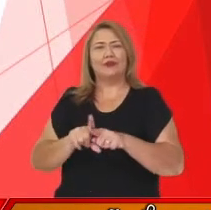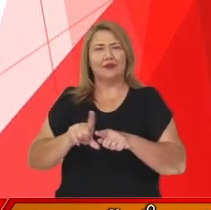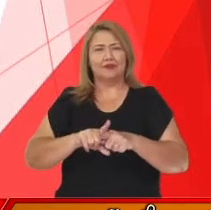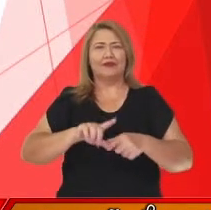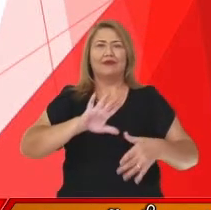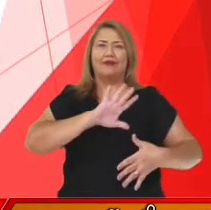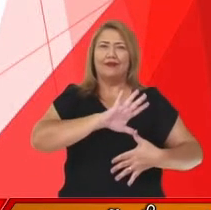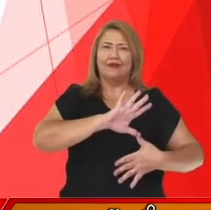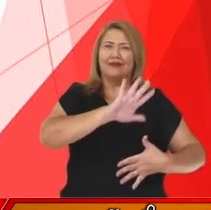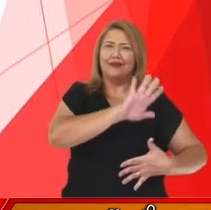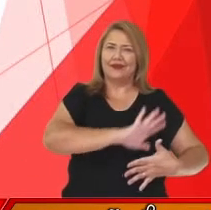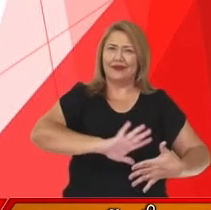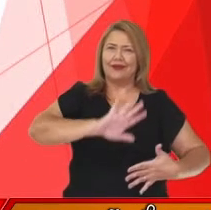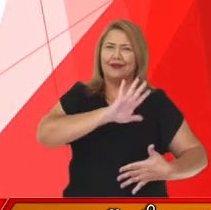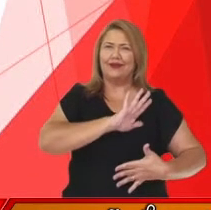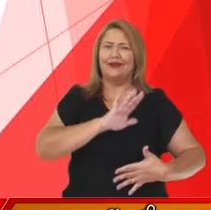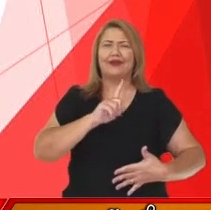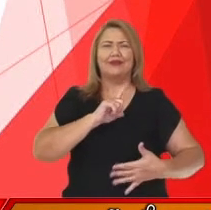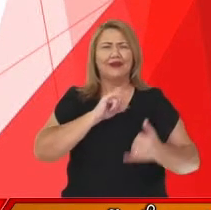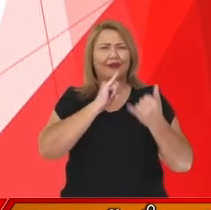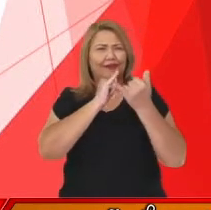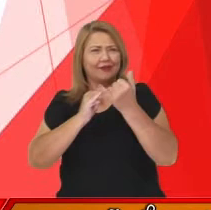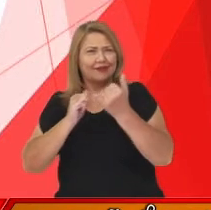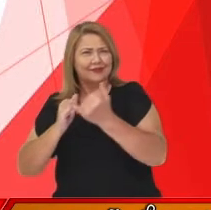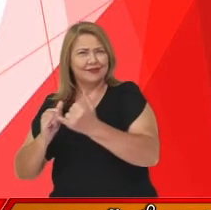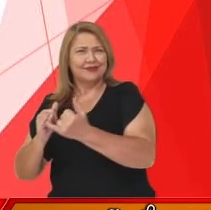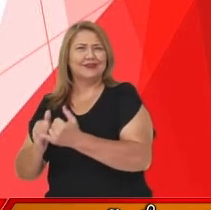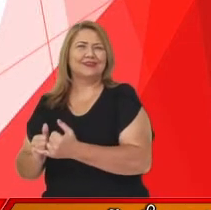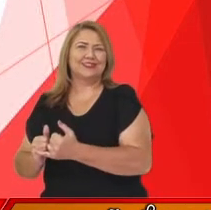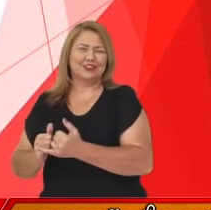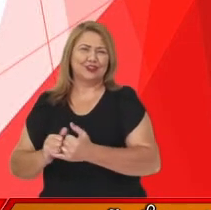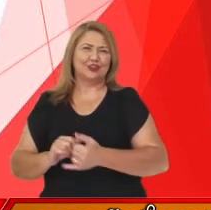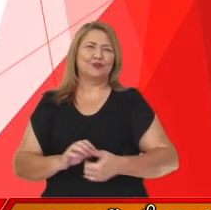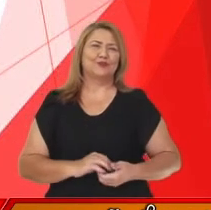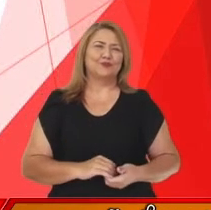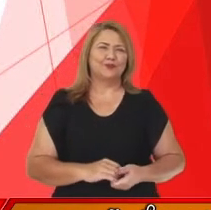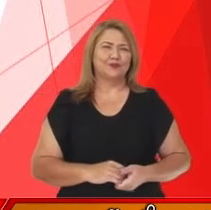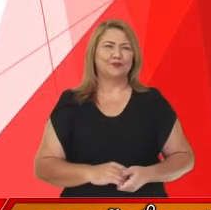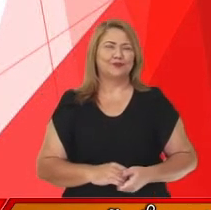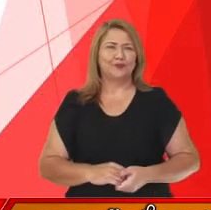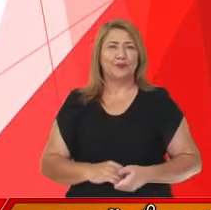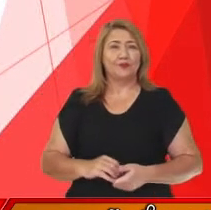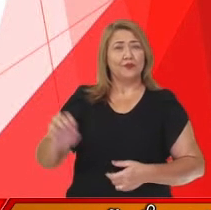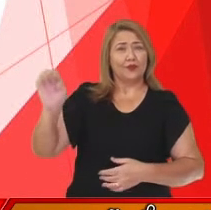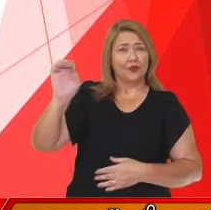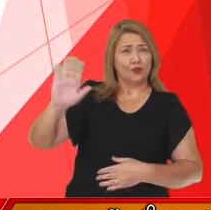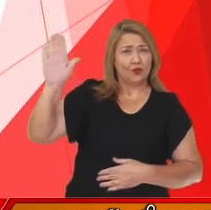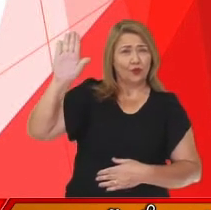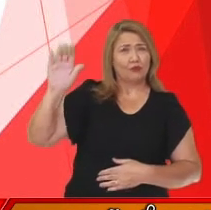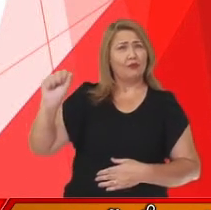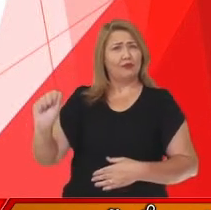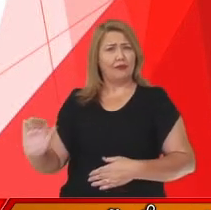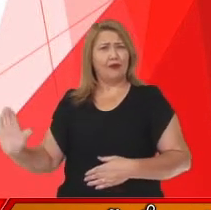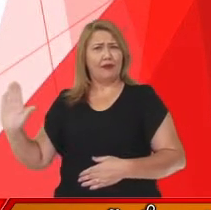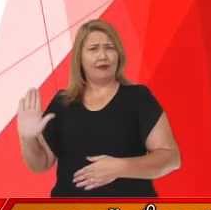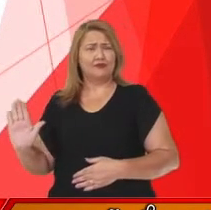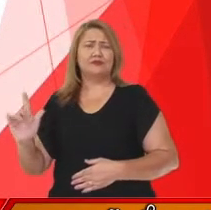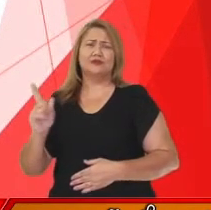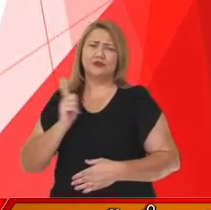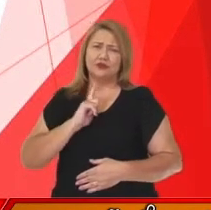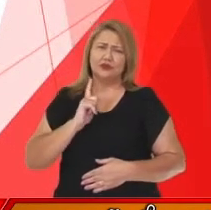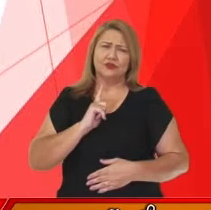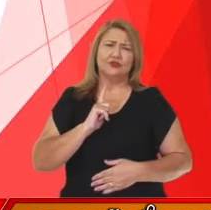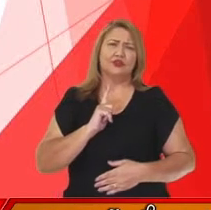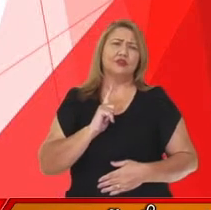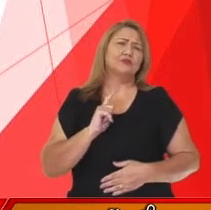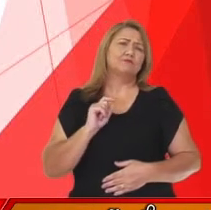americano apresenta um clima semelhantes tanto na Europa quanto na Ásia nós vamos